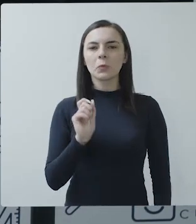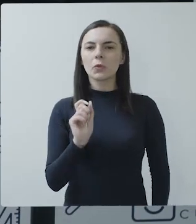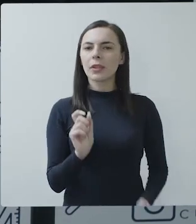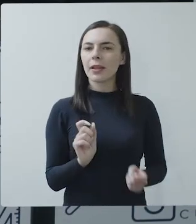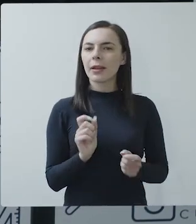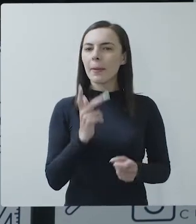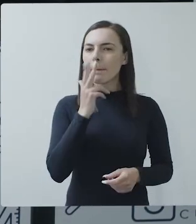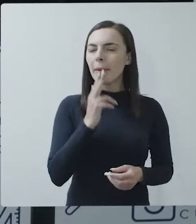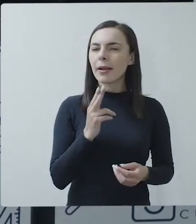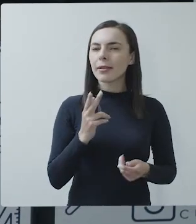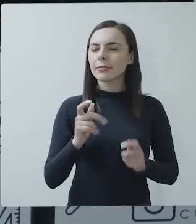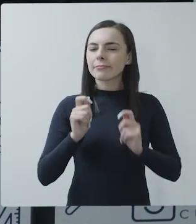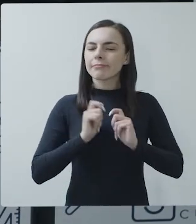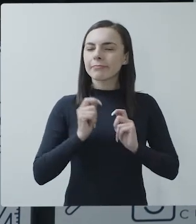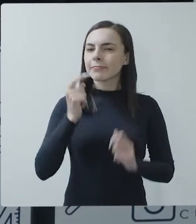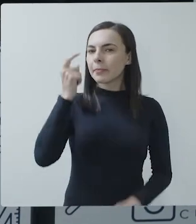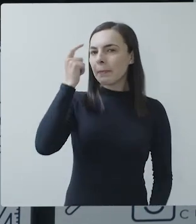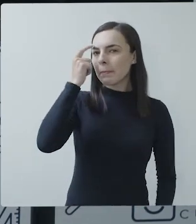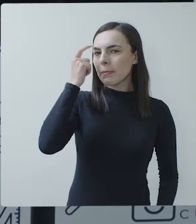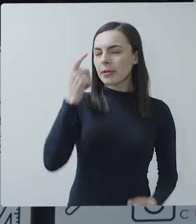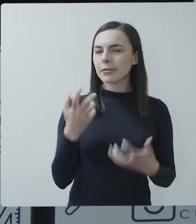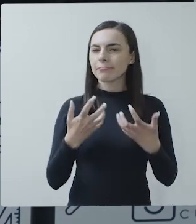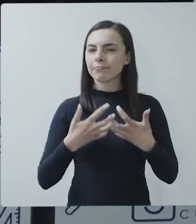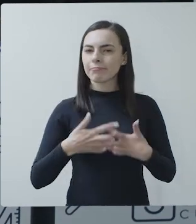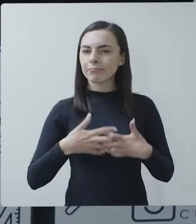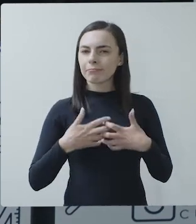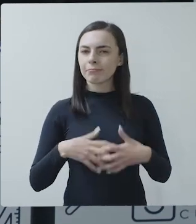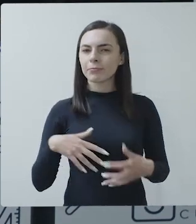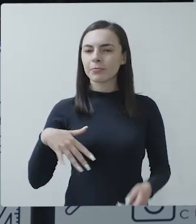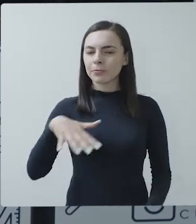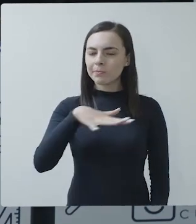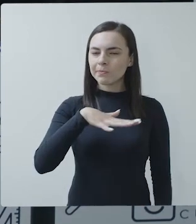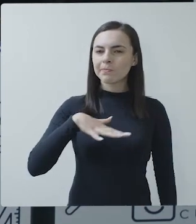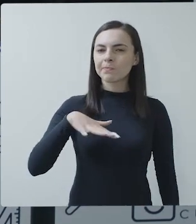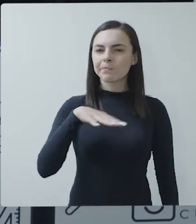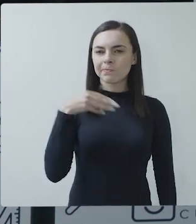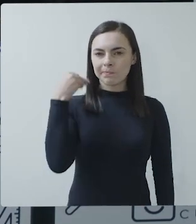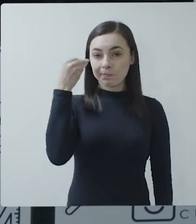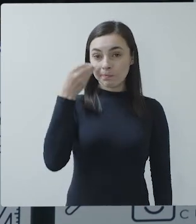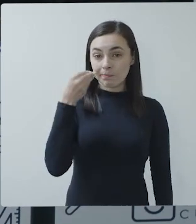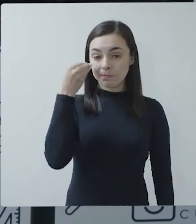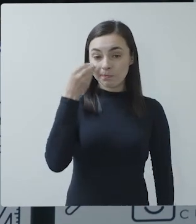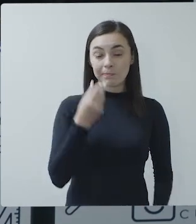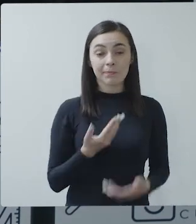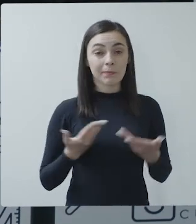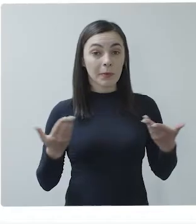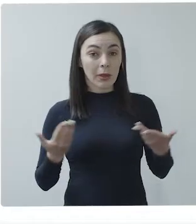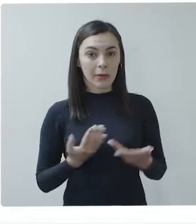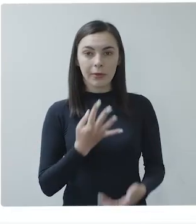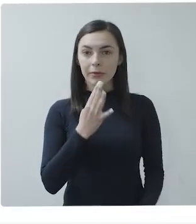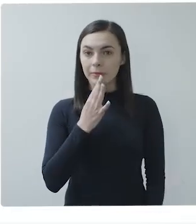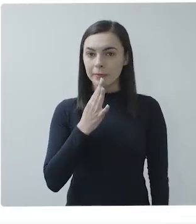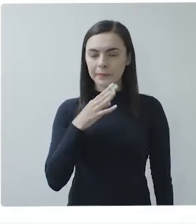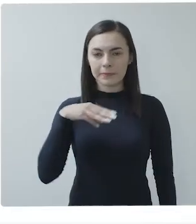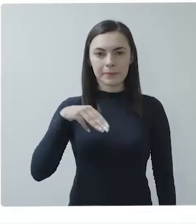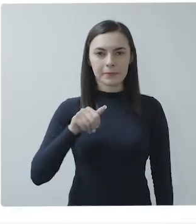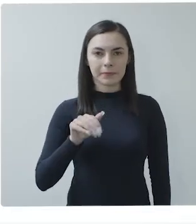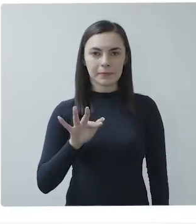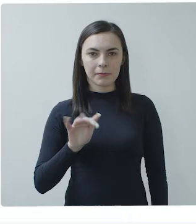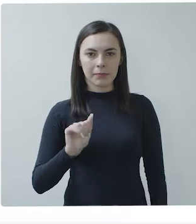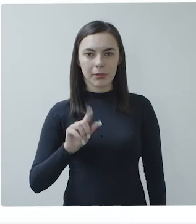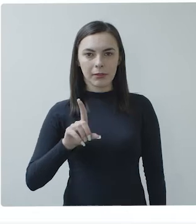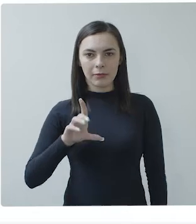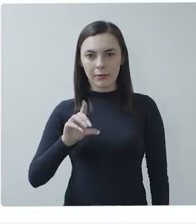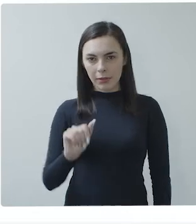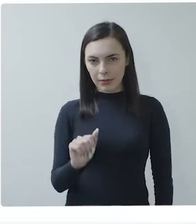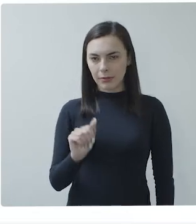fazer com que a gente pense sobre as coisas que estão acontecendo no nosso mundo. Então agora a gente vai conhecer a Mafalda. Olha como